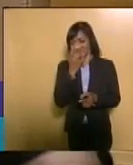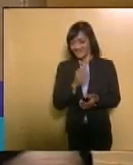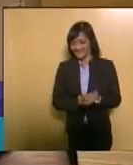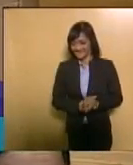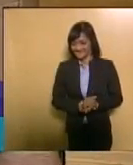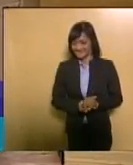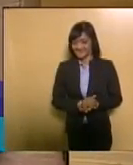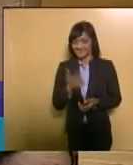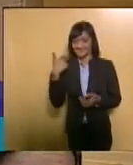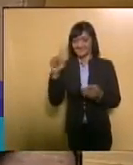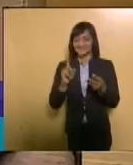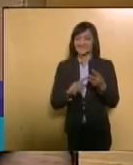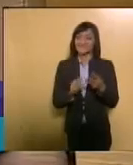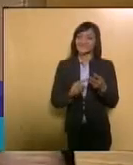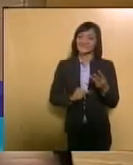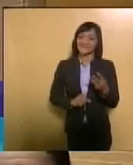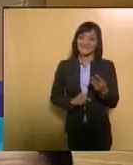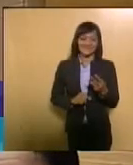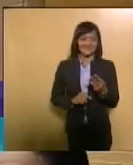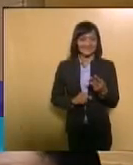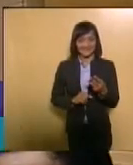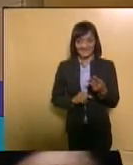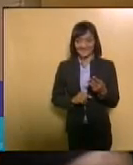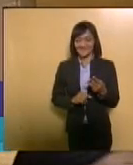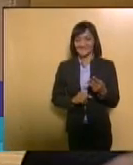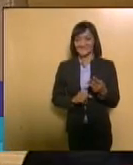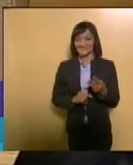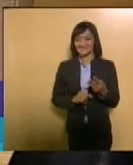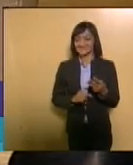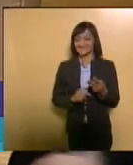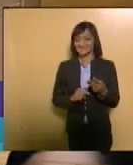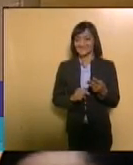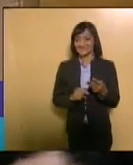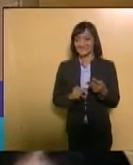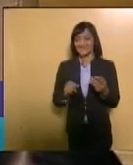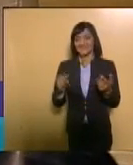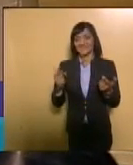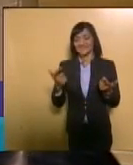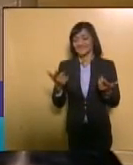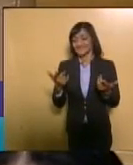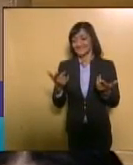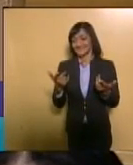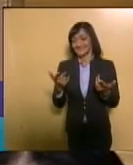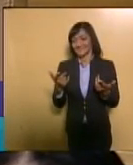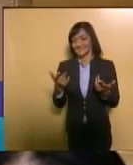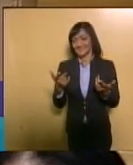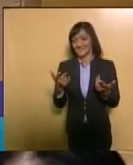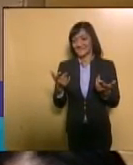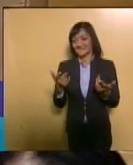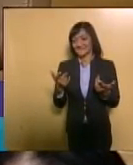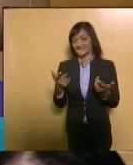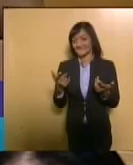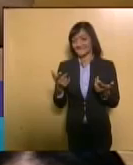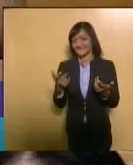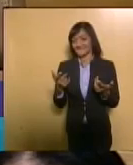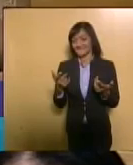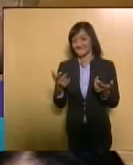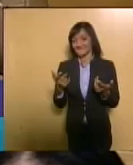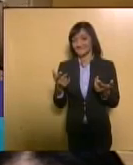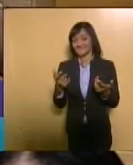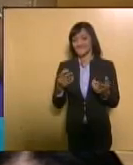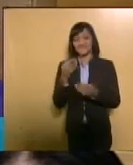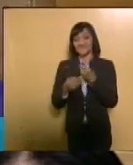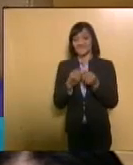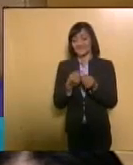usar outra coisa aqui assim eu acho que para diminuir a questão do do do do e a questão da segurança